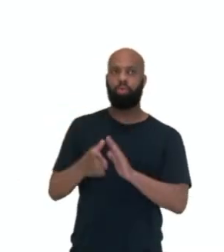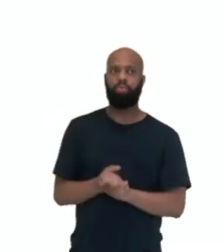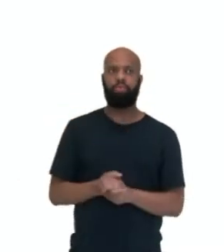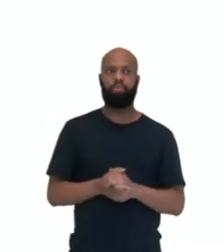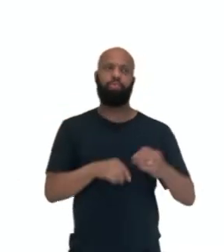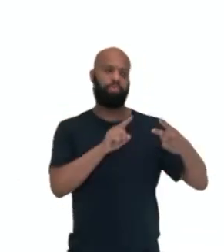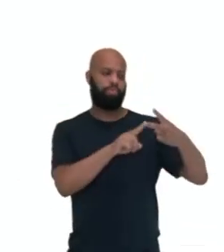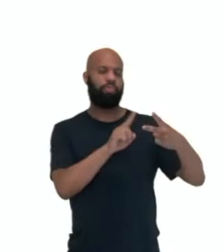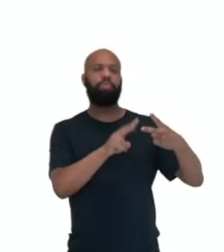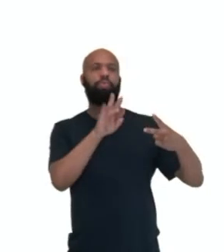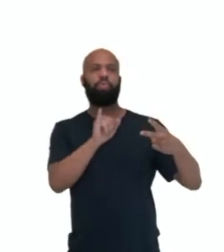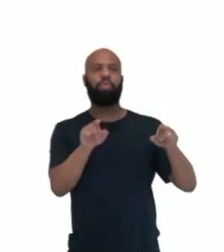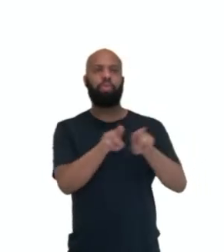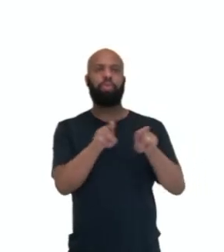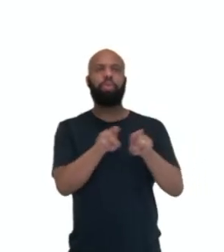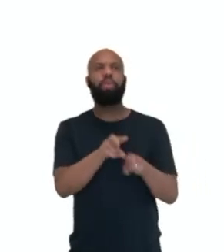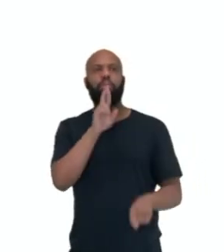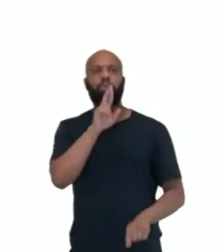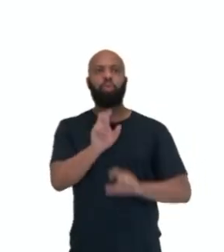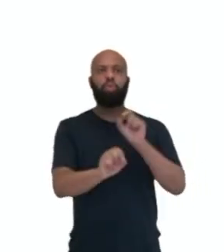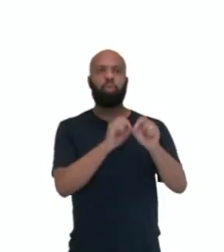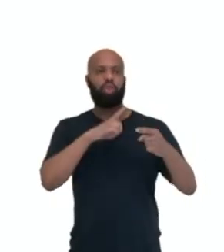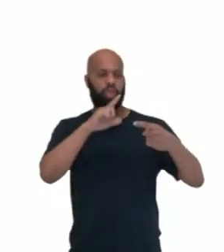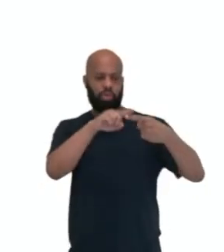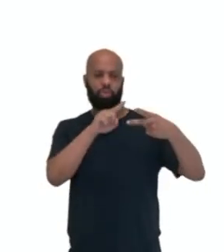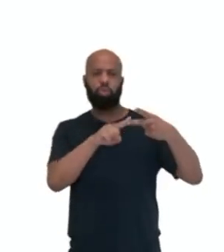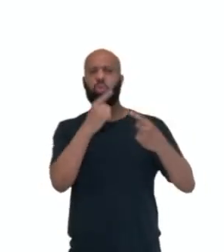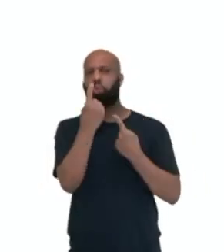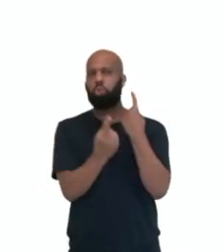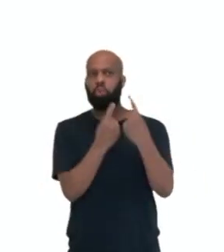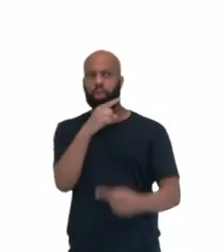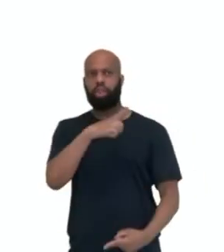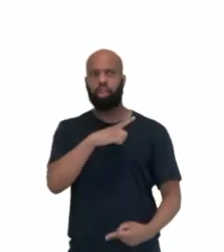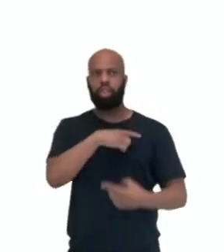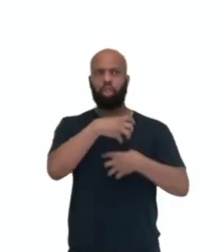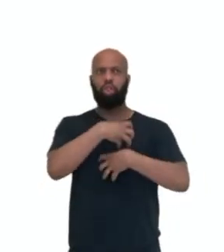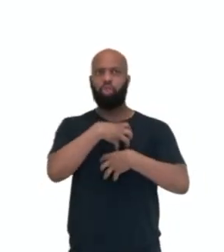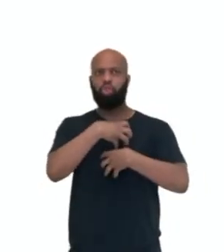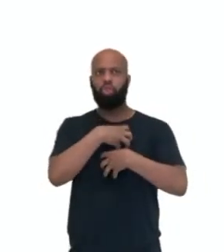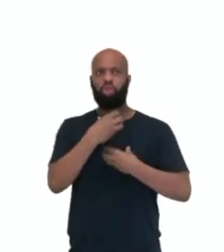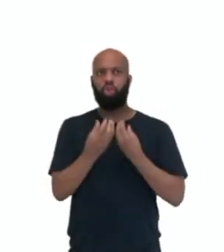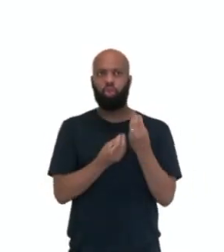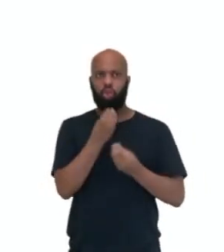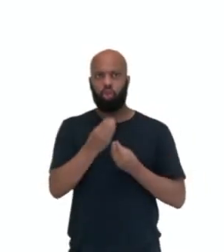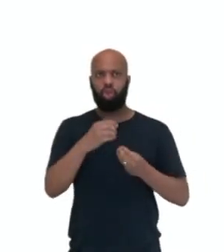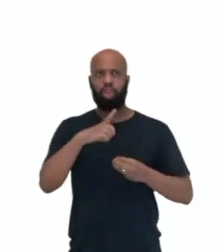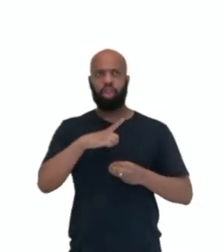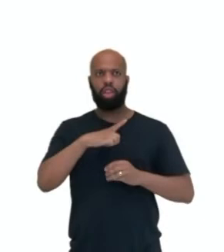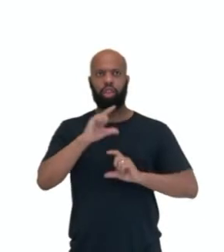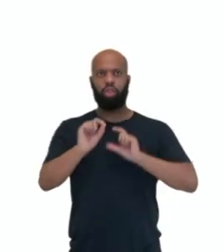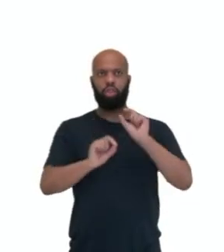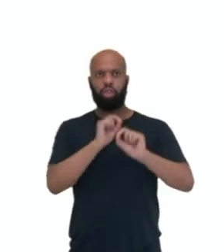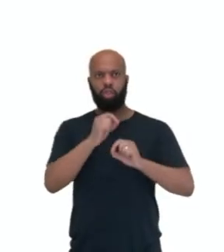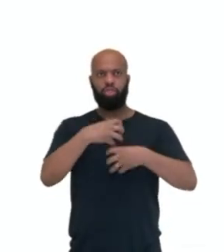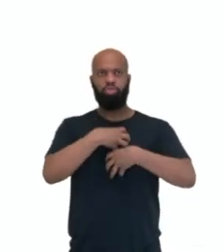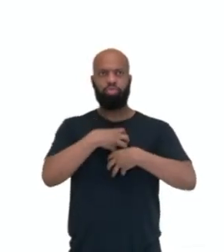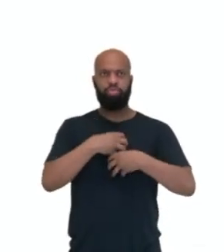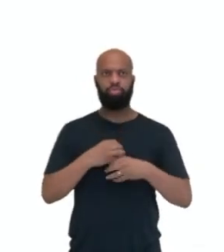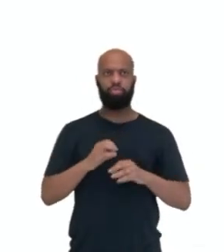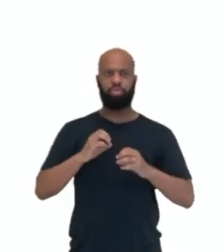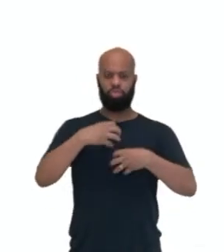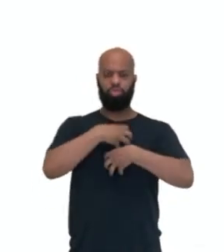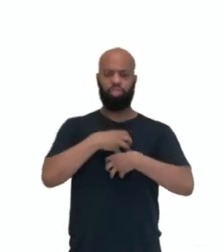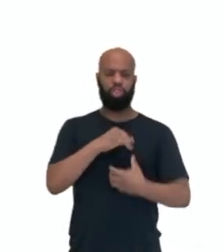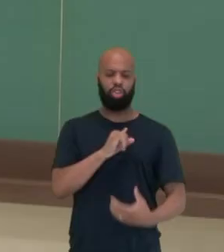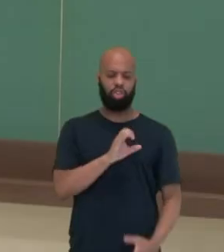aí você vai responder qual desses dois aminoácidos apresenta isomeria ótica, justifique sua